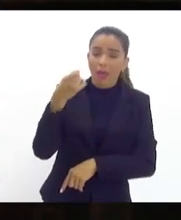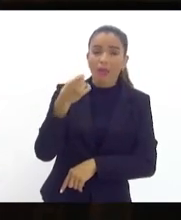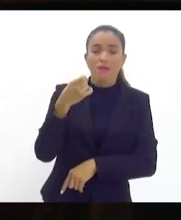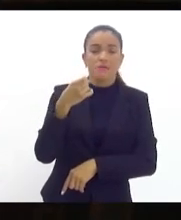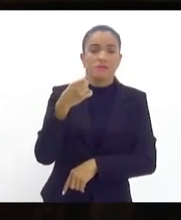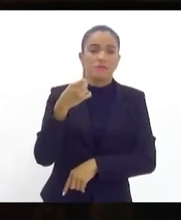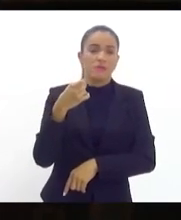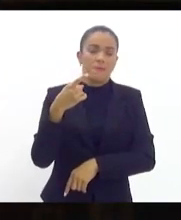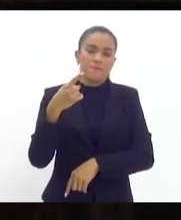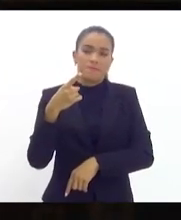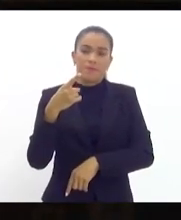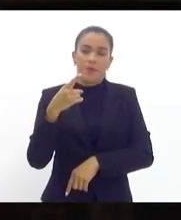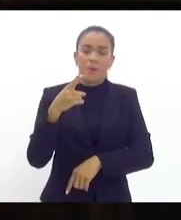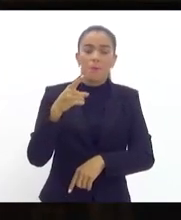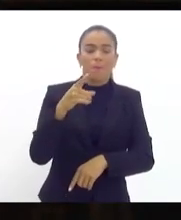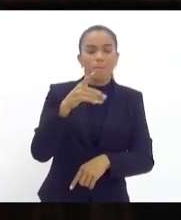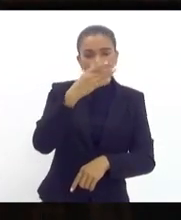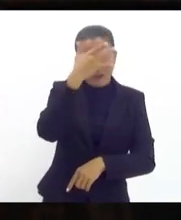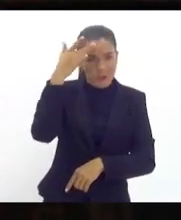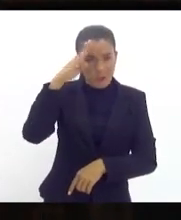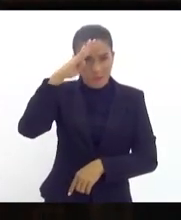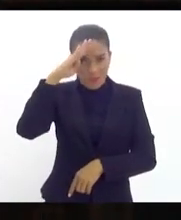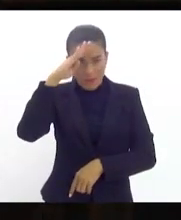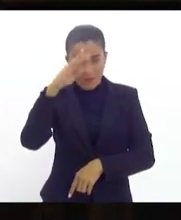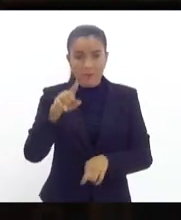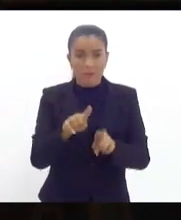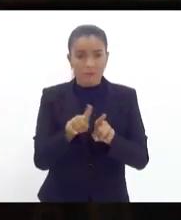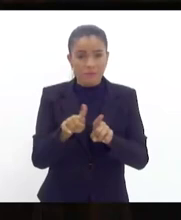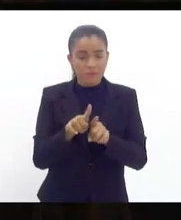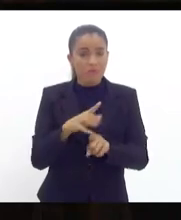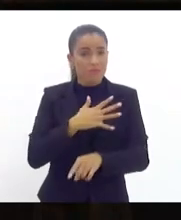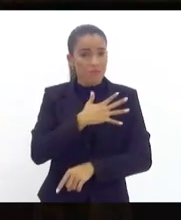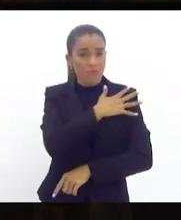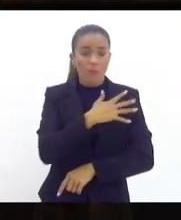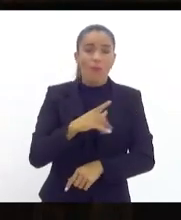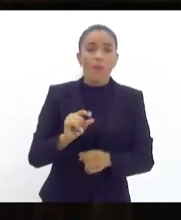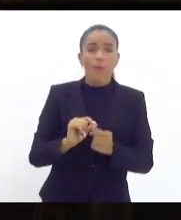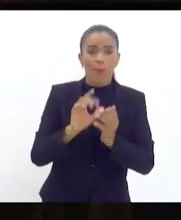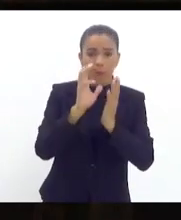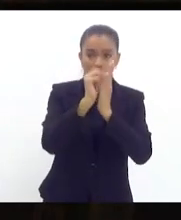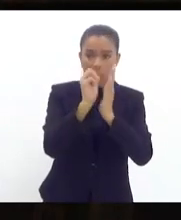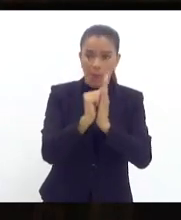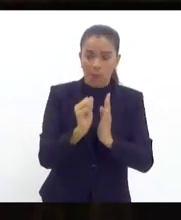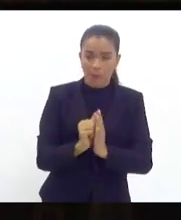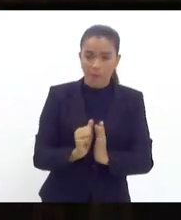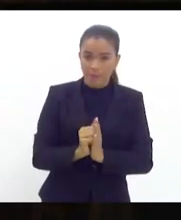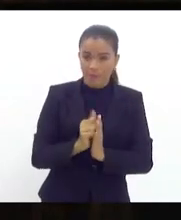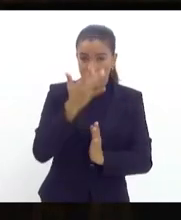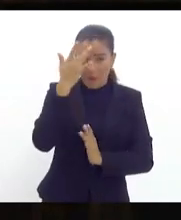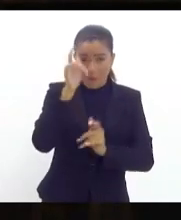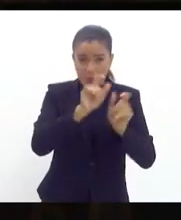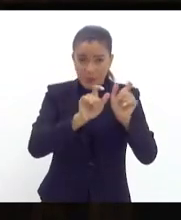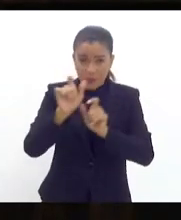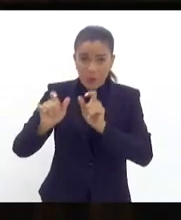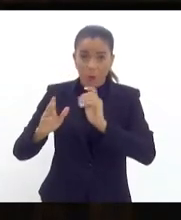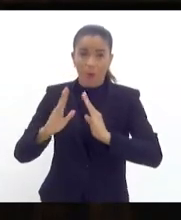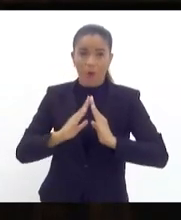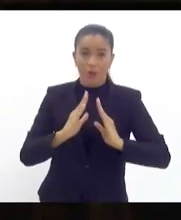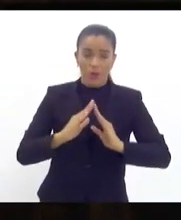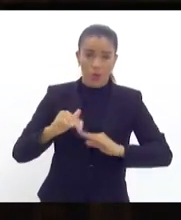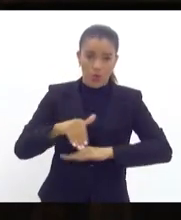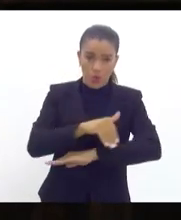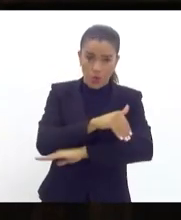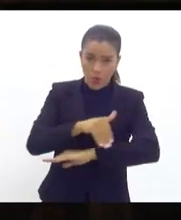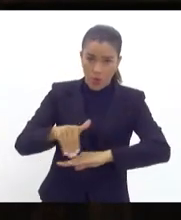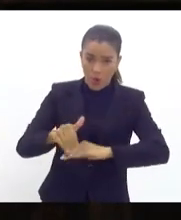policiais militares e a gente faz um cadastramento desses moradores de rua a gente oferece